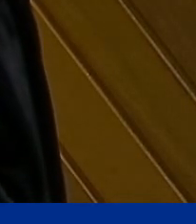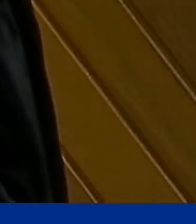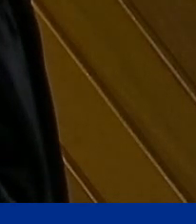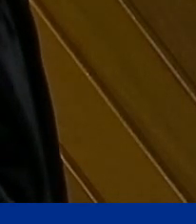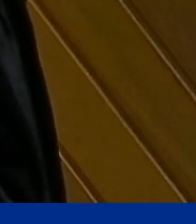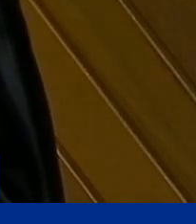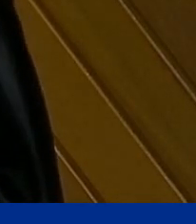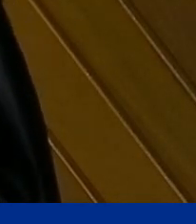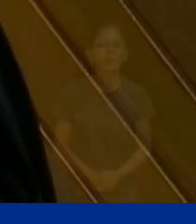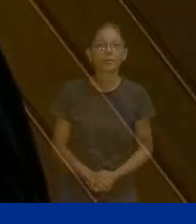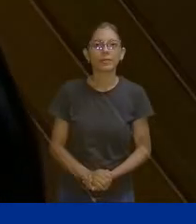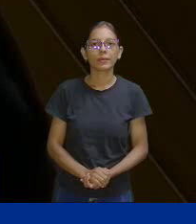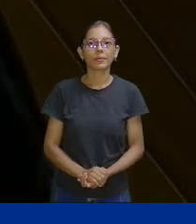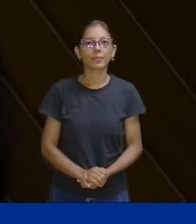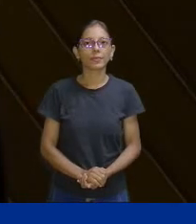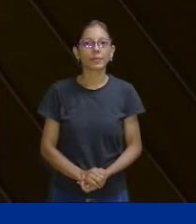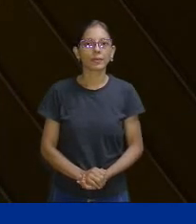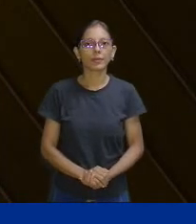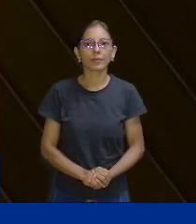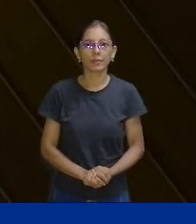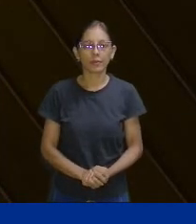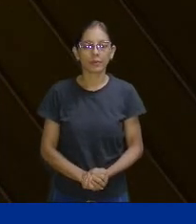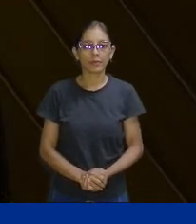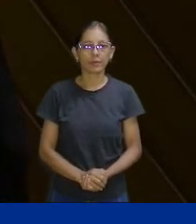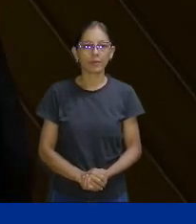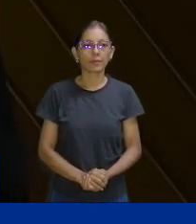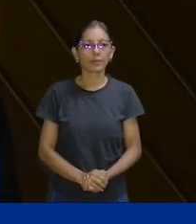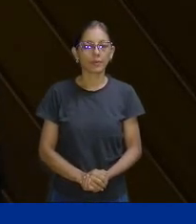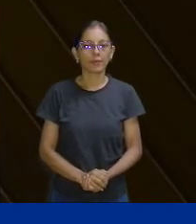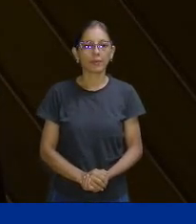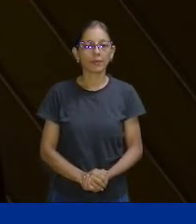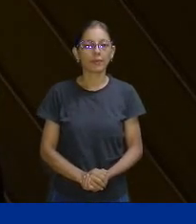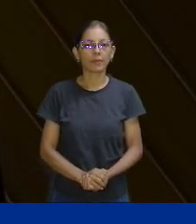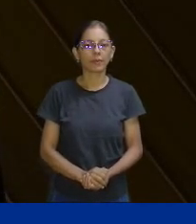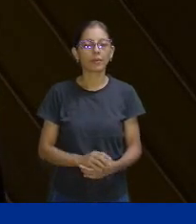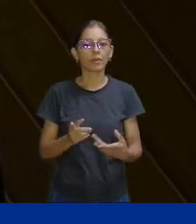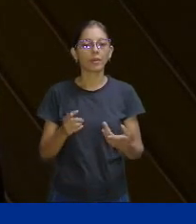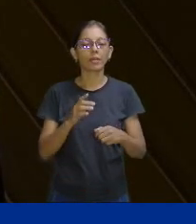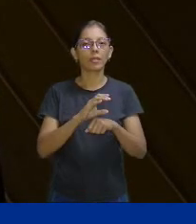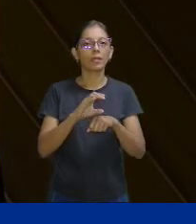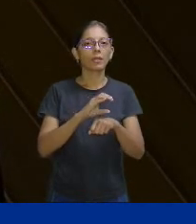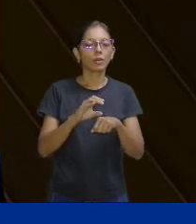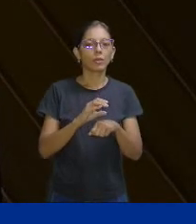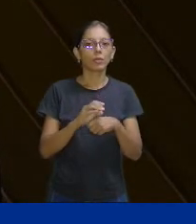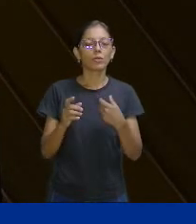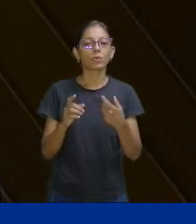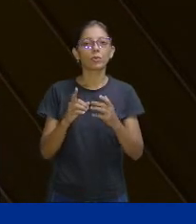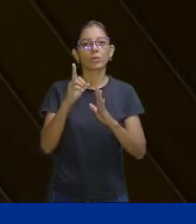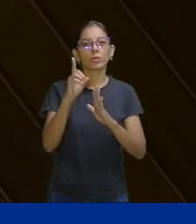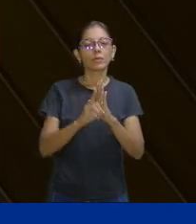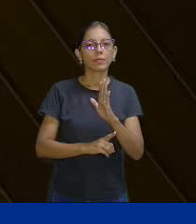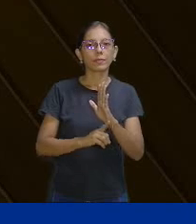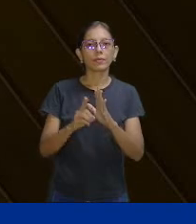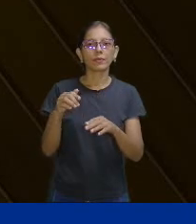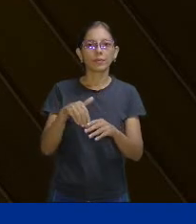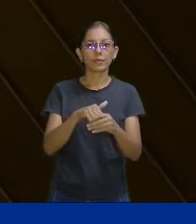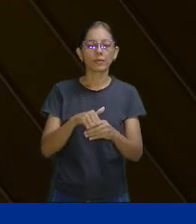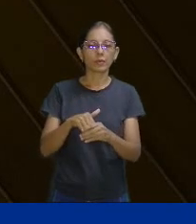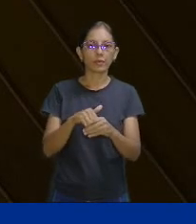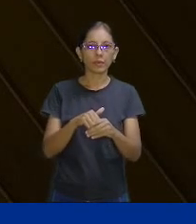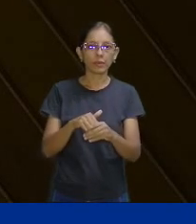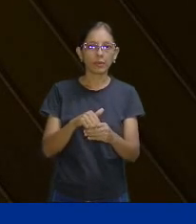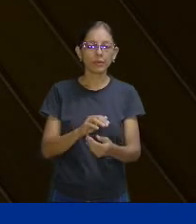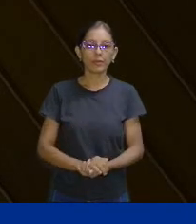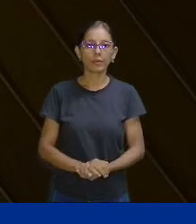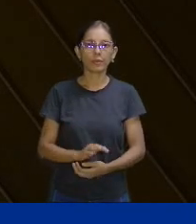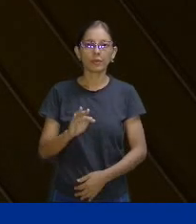vilipendiada. Fecho aspas. A citação está no curso de Direito Eleitoral de Liberato Jorge